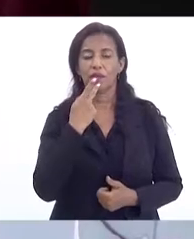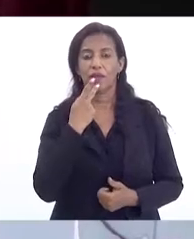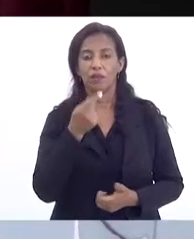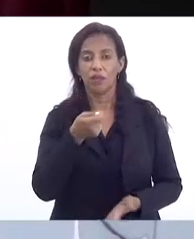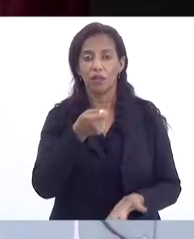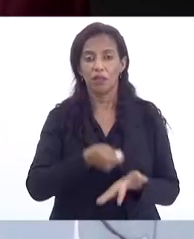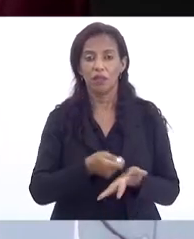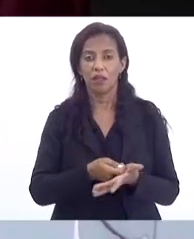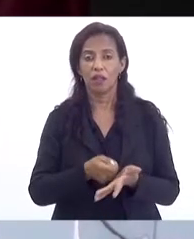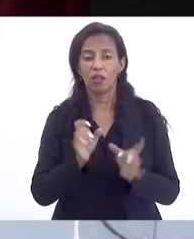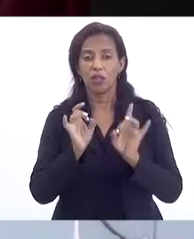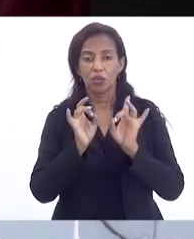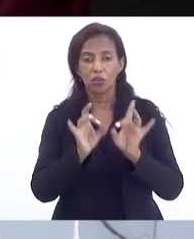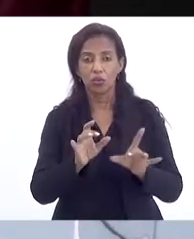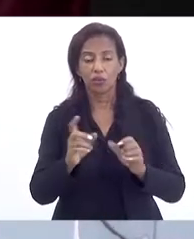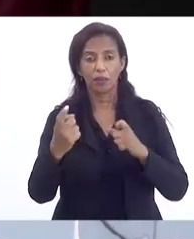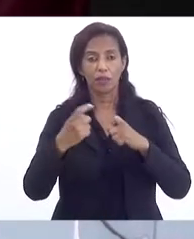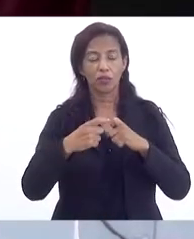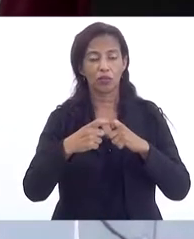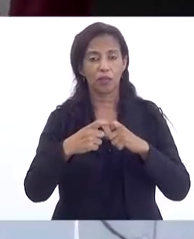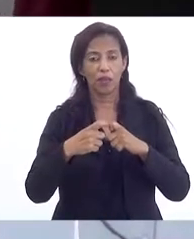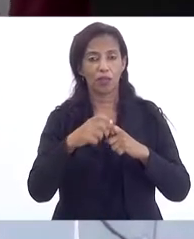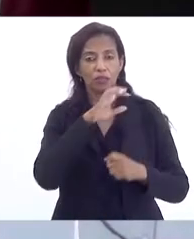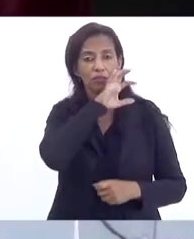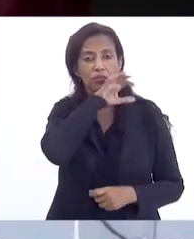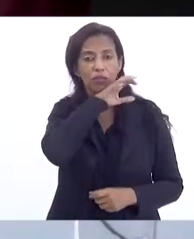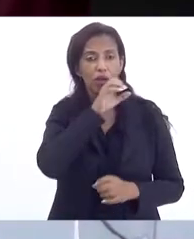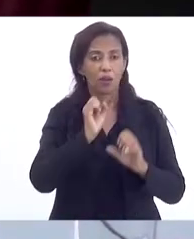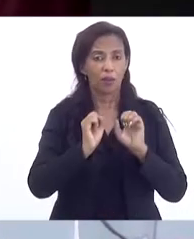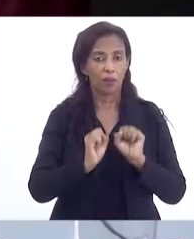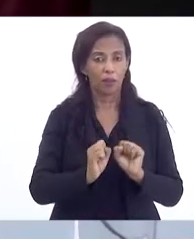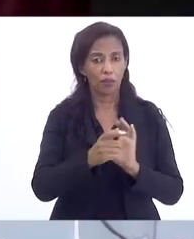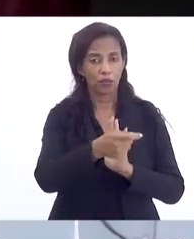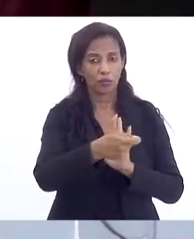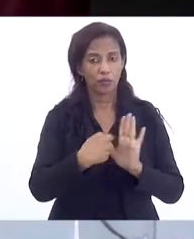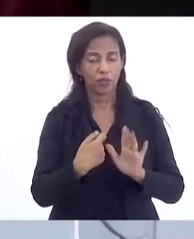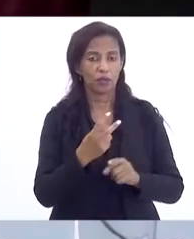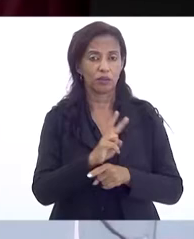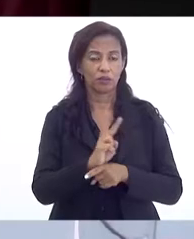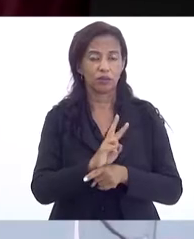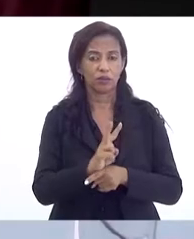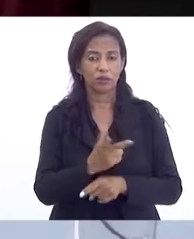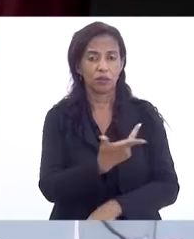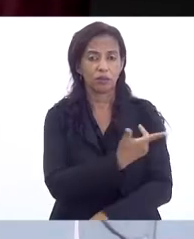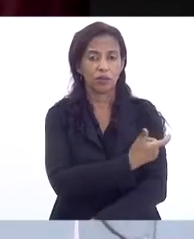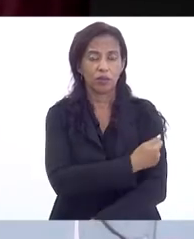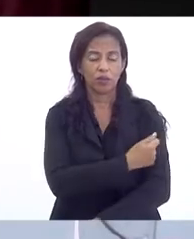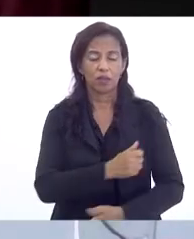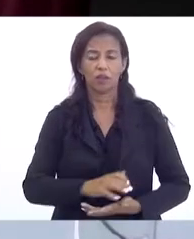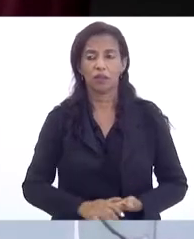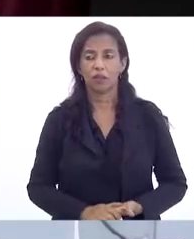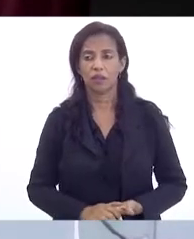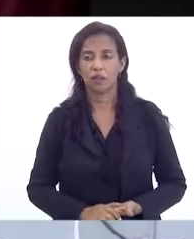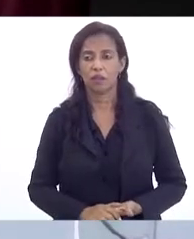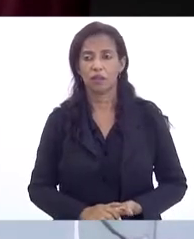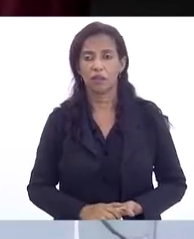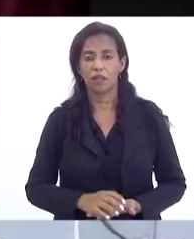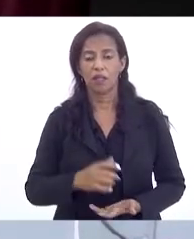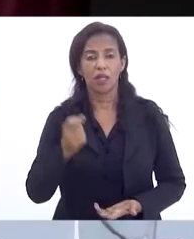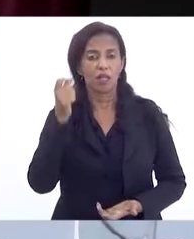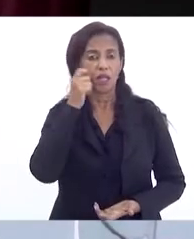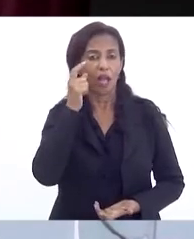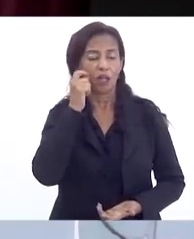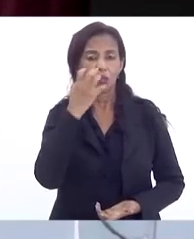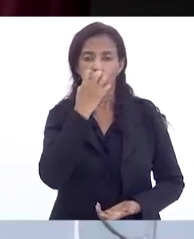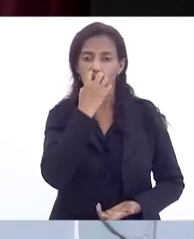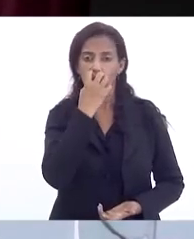estabelecido que somente o médico veterinário poderá prescrever e supervisar a aplicação de vacinas em cães e gatos no